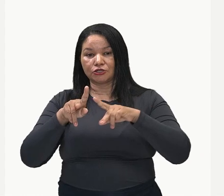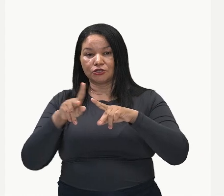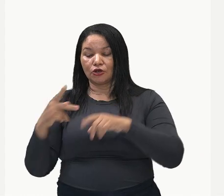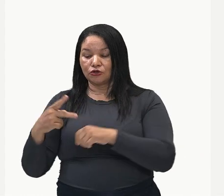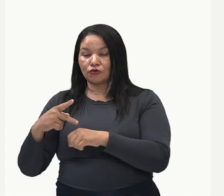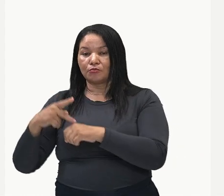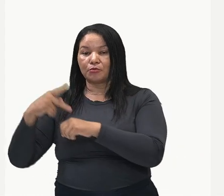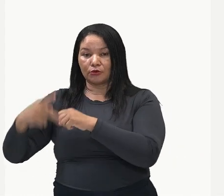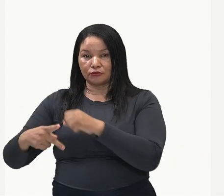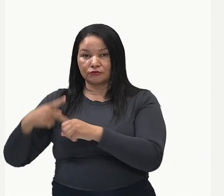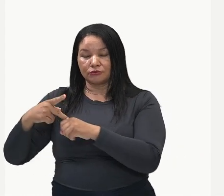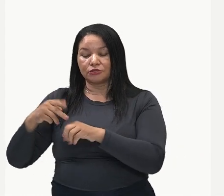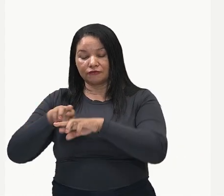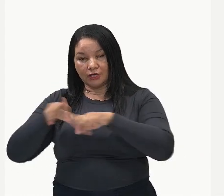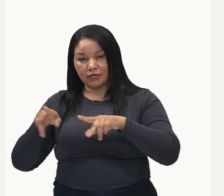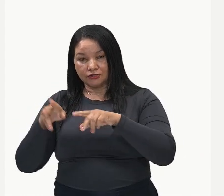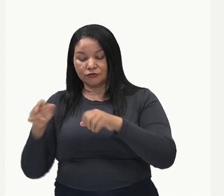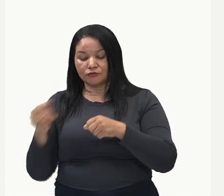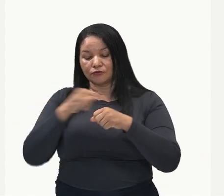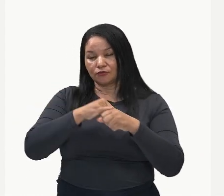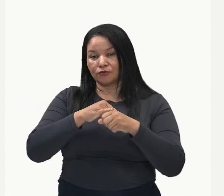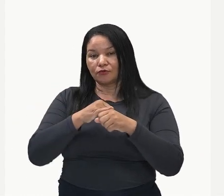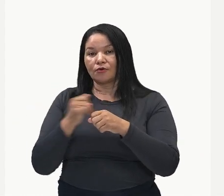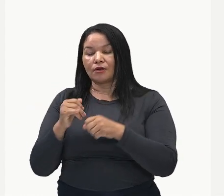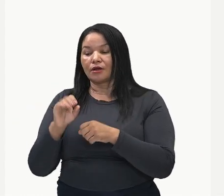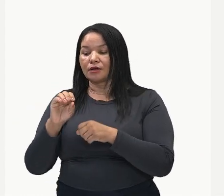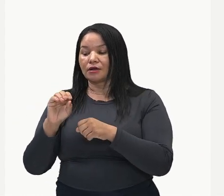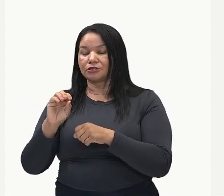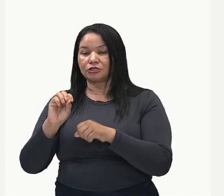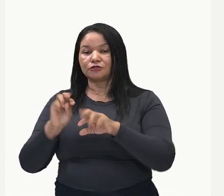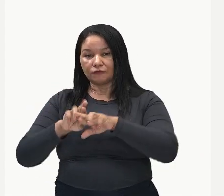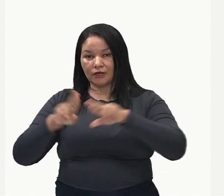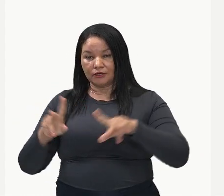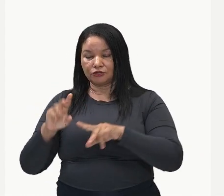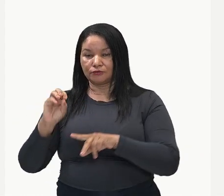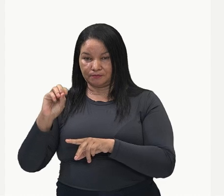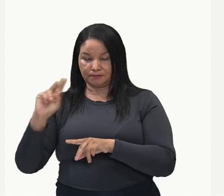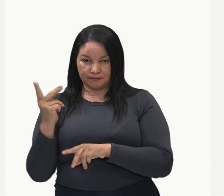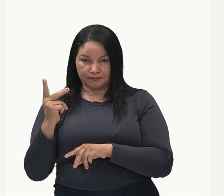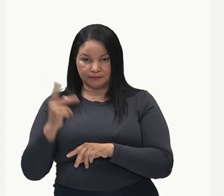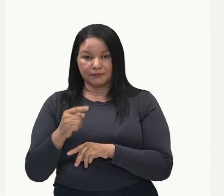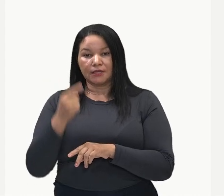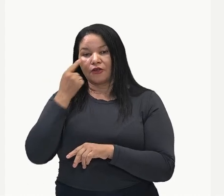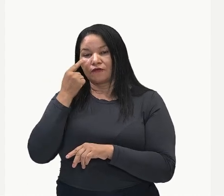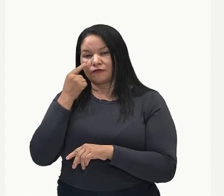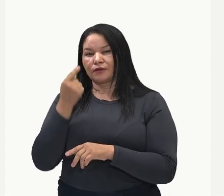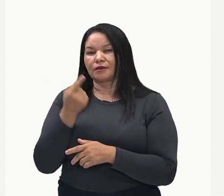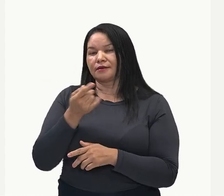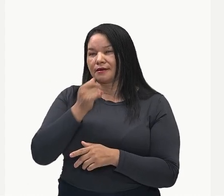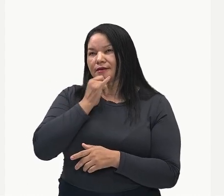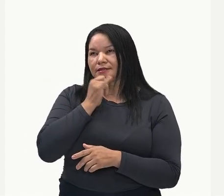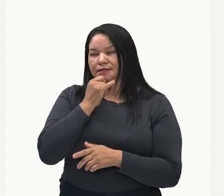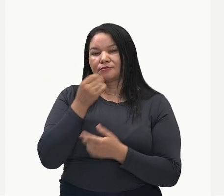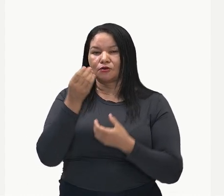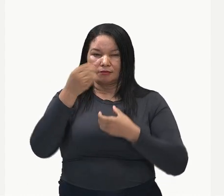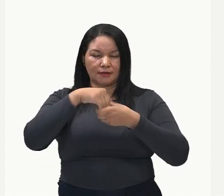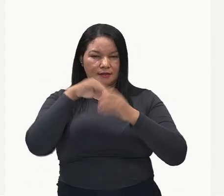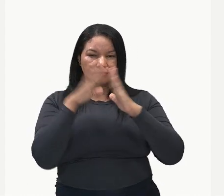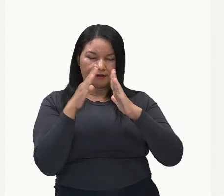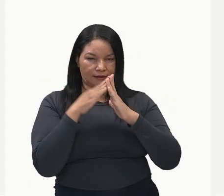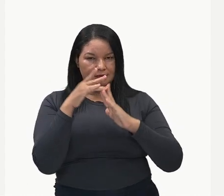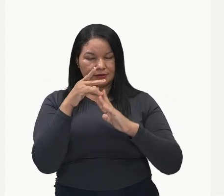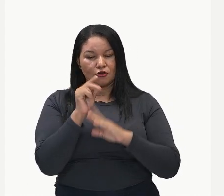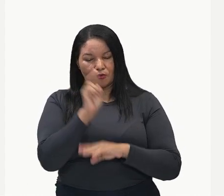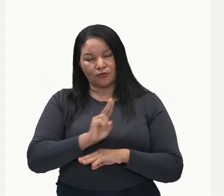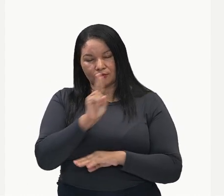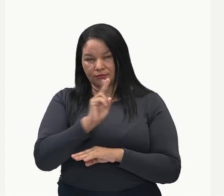e um ânion diferente da hidroxila. E bem aqui nós temos um exemplo com uma substância que tem na nossa casa, né, que a gente usa muito para deixar a